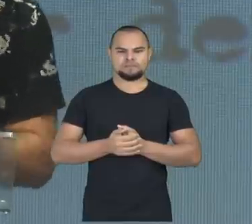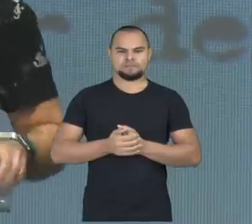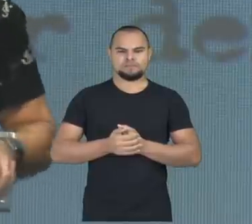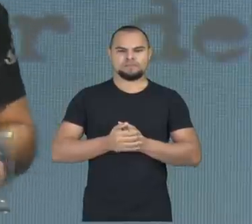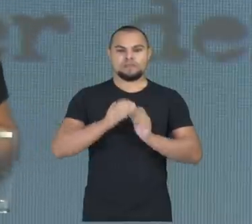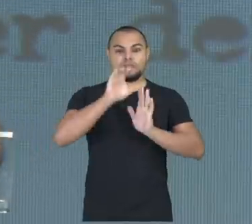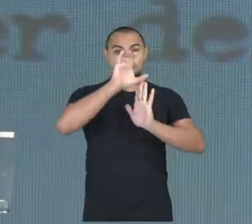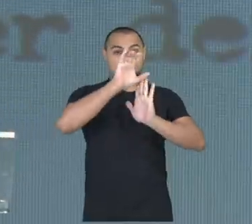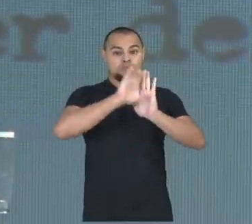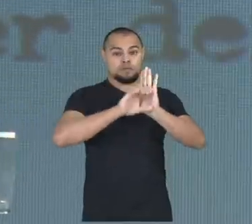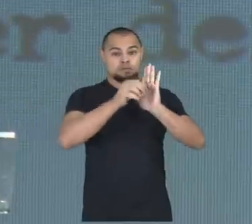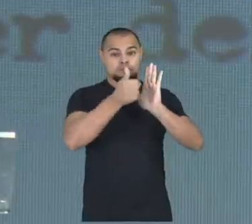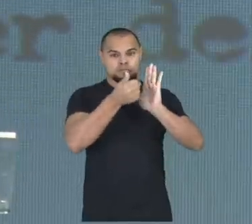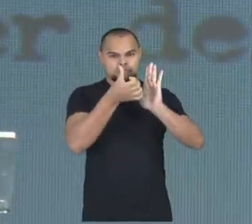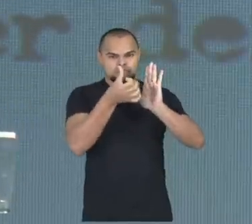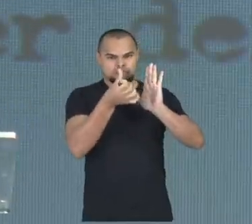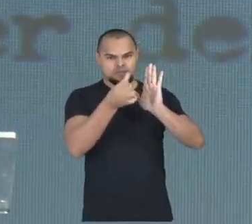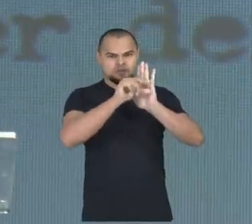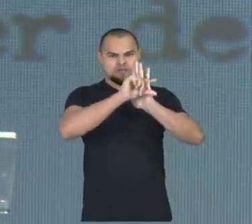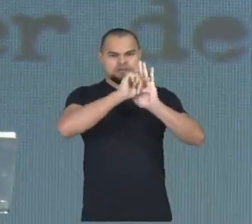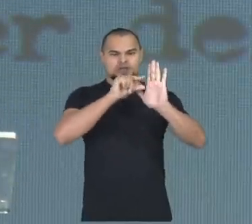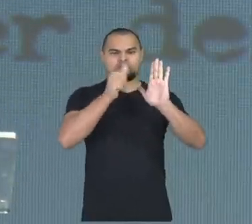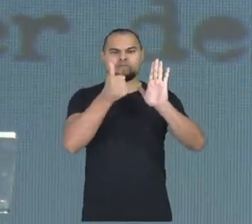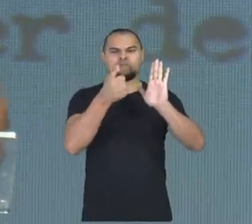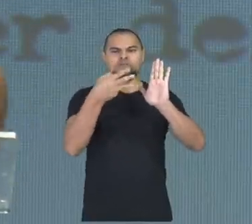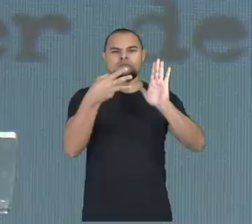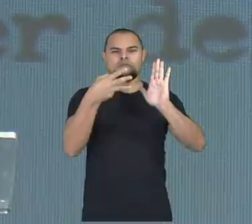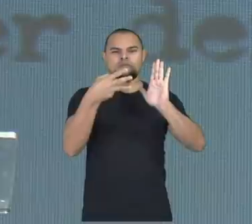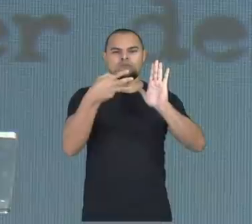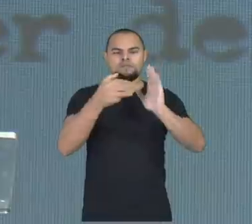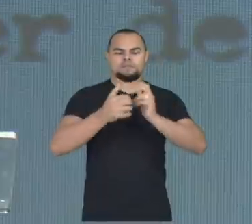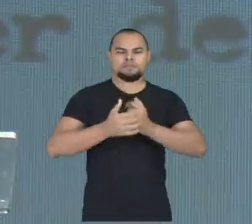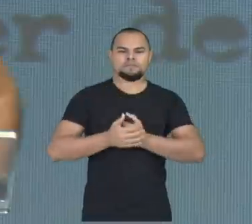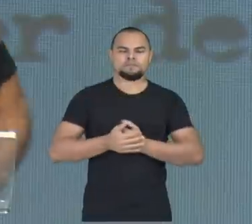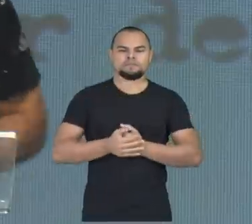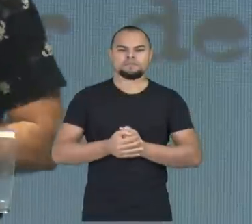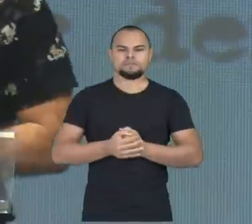Capítulo 16, verso 13.